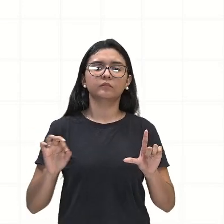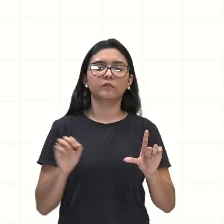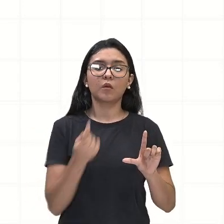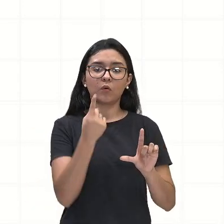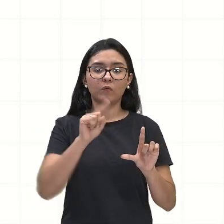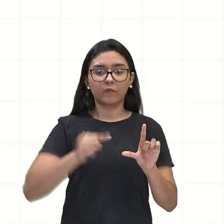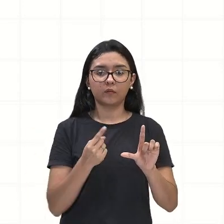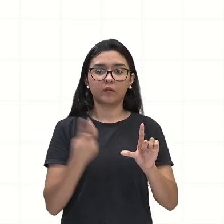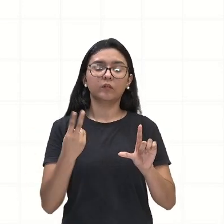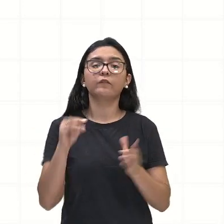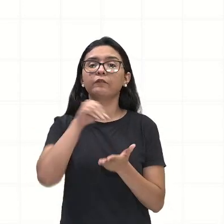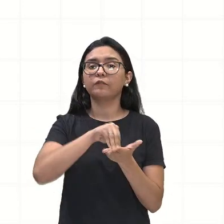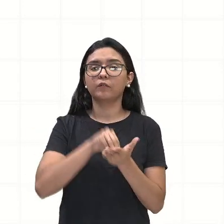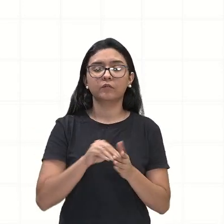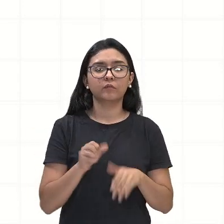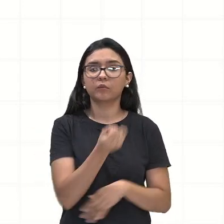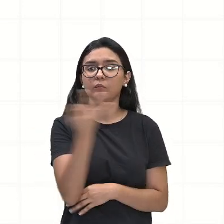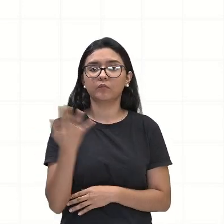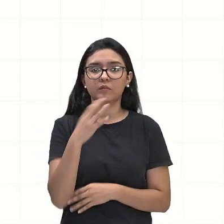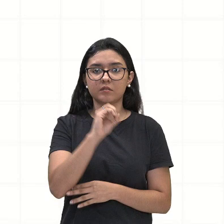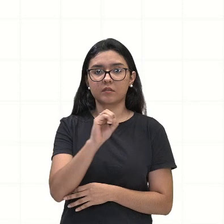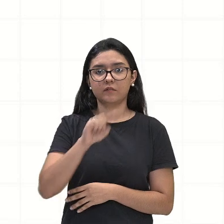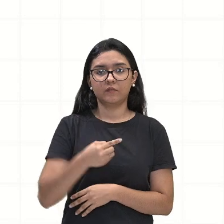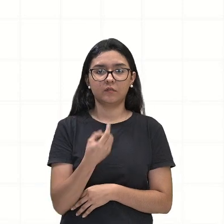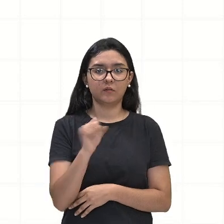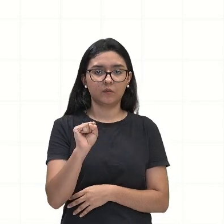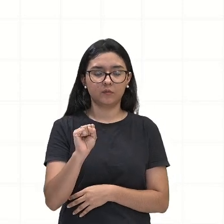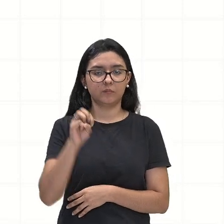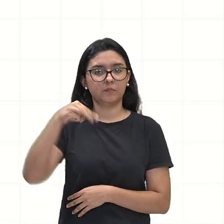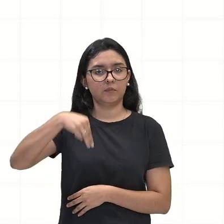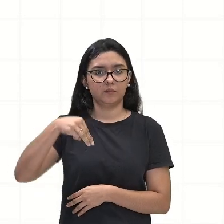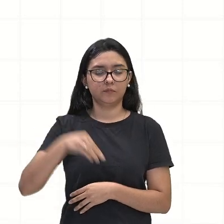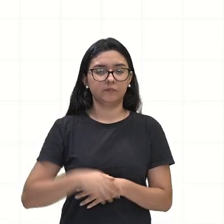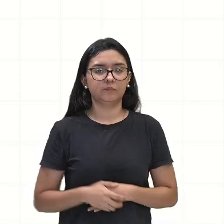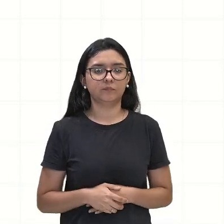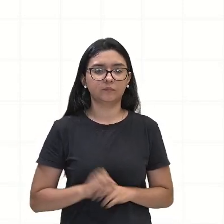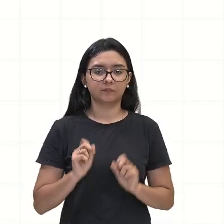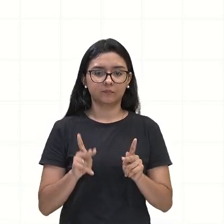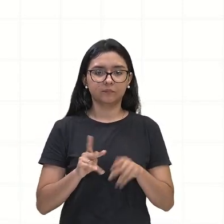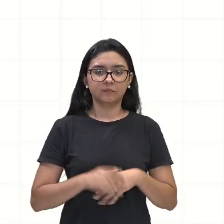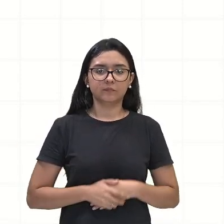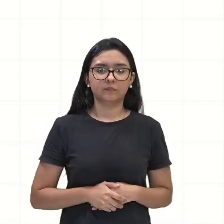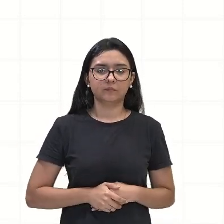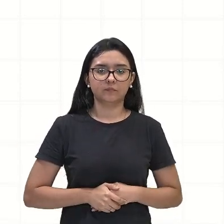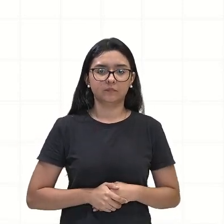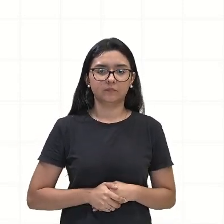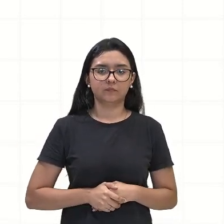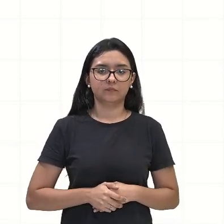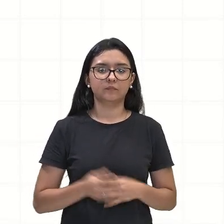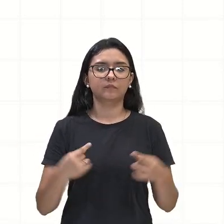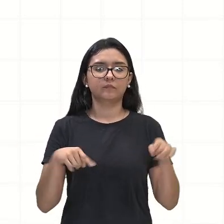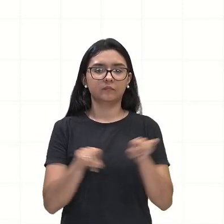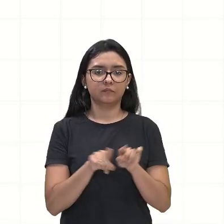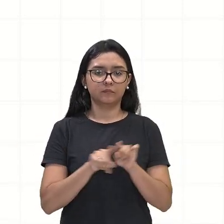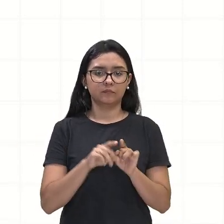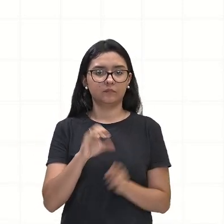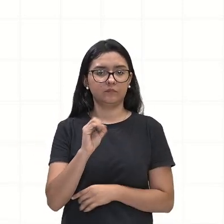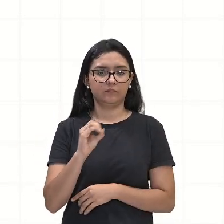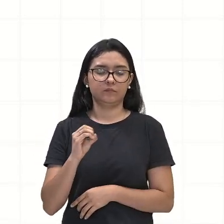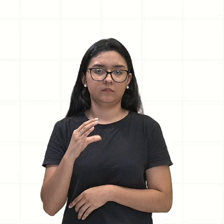metros? Falta exatamente 0,8 metros. Beleza? Então, também o famoso 80